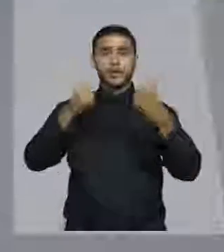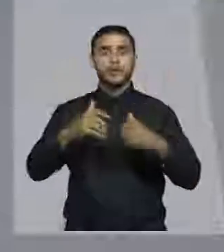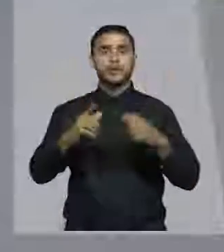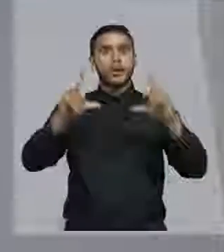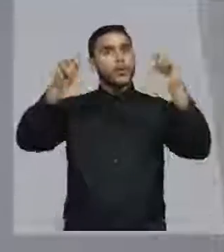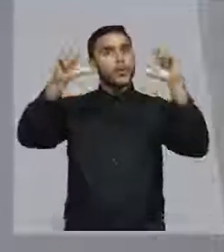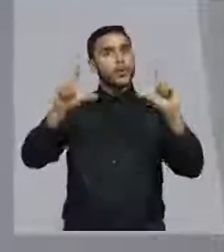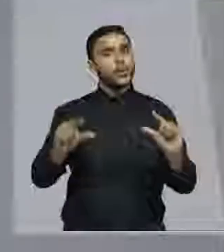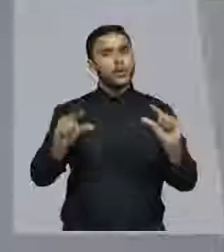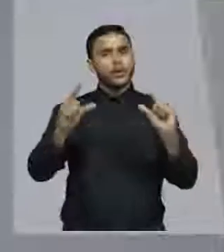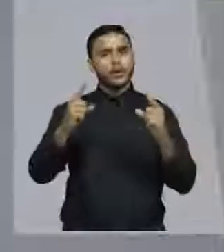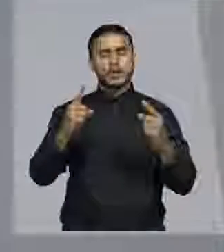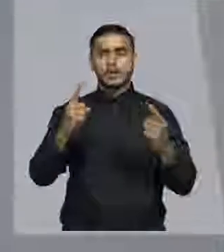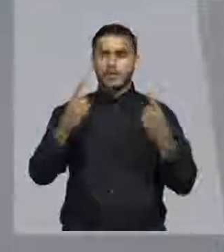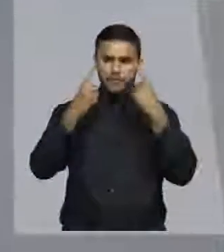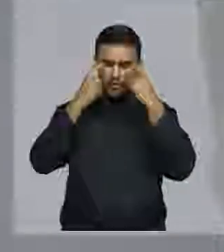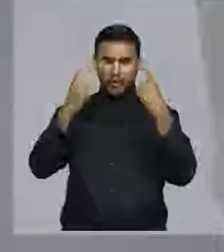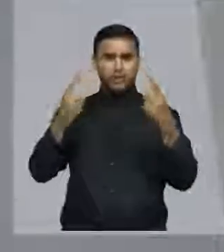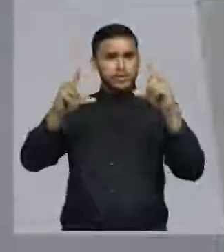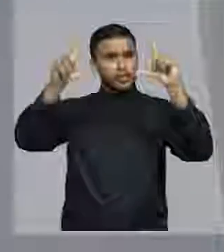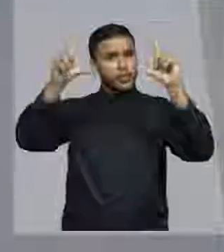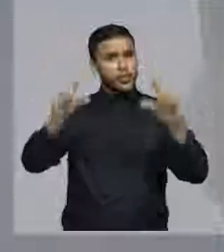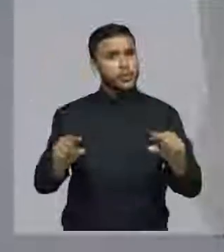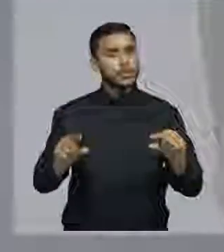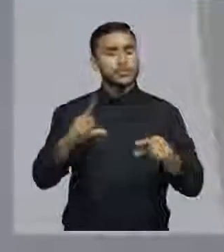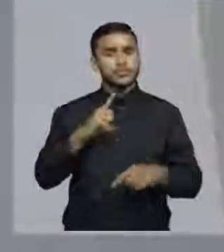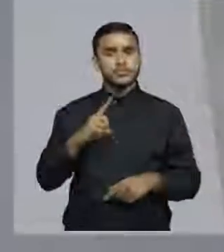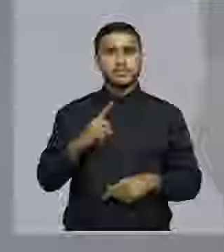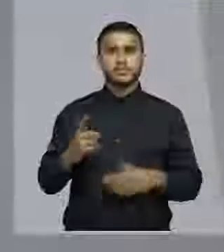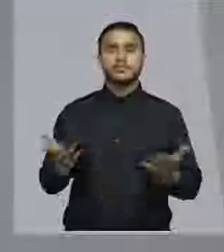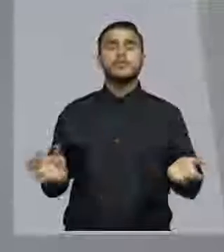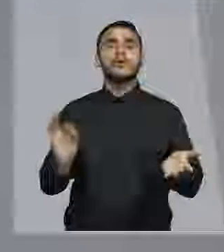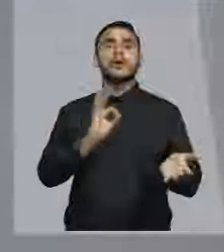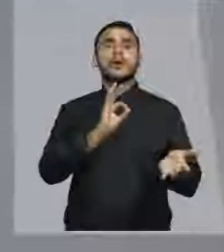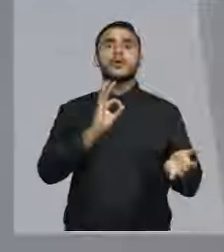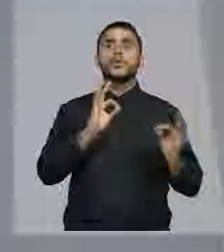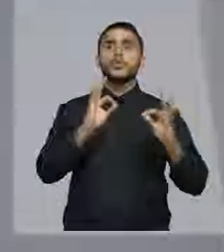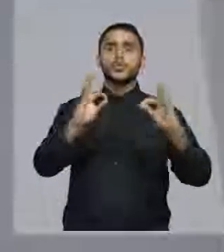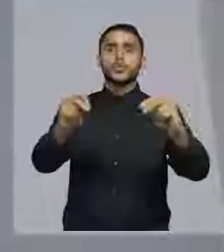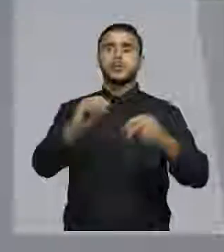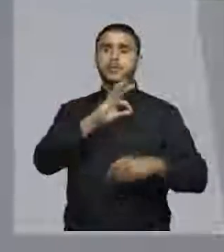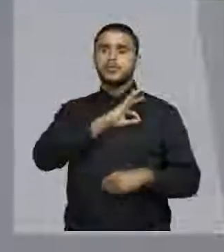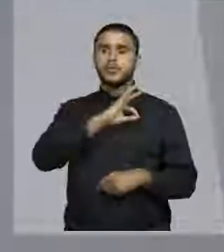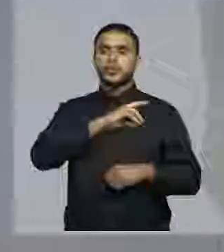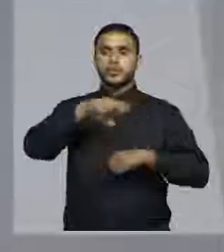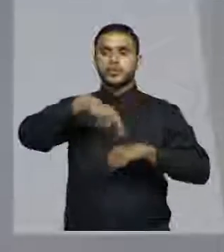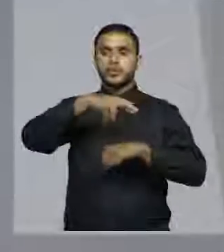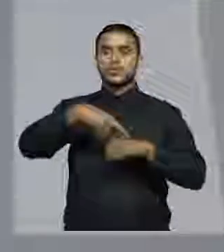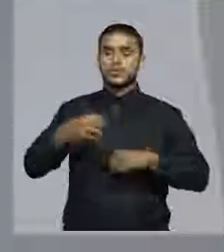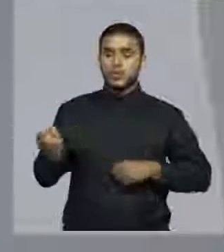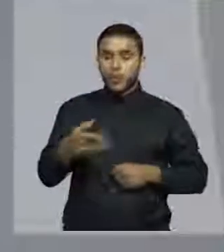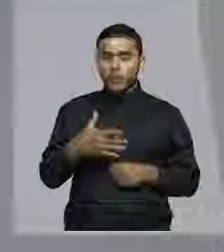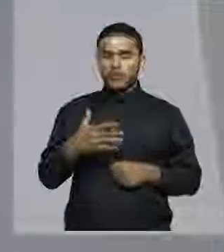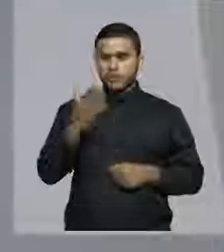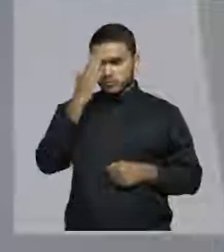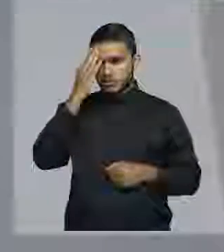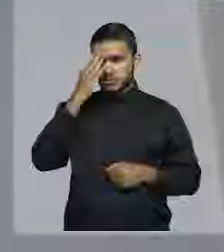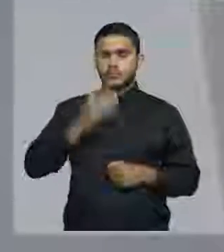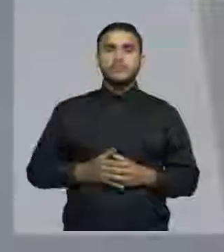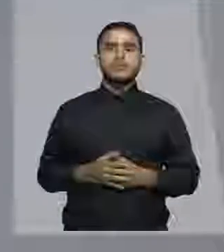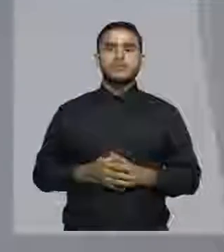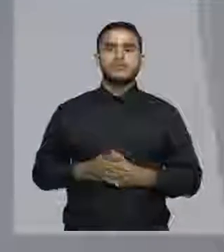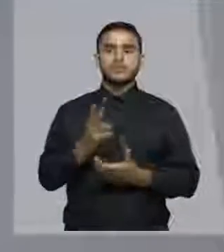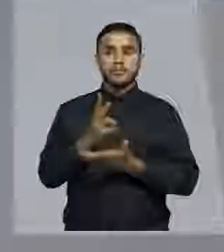dizer, houve queda na criminalidade. Quer dizer, a bandidagem não estava pronta para aquela ação nova.